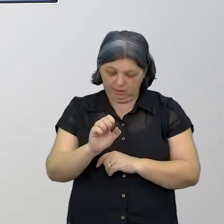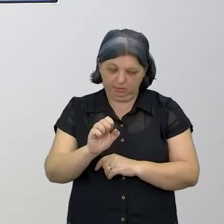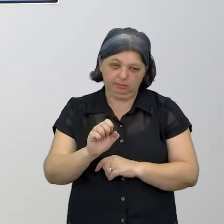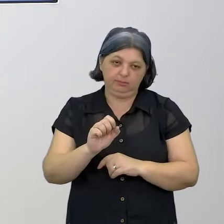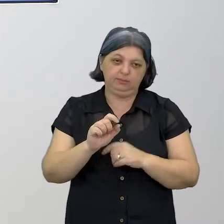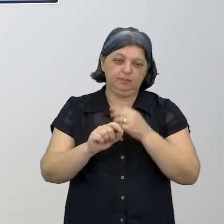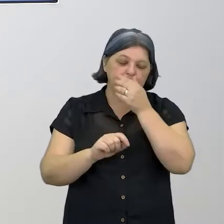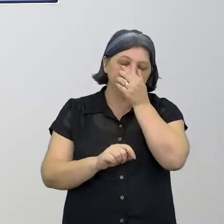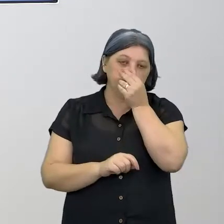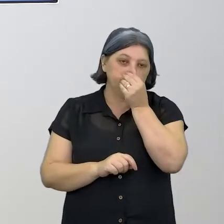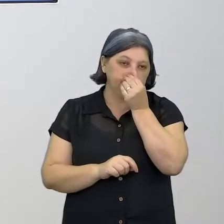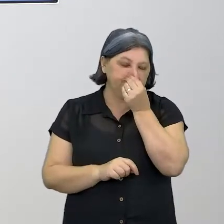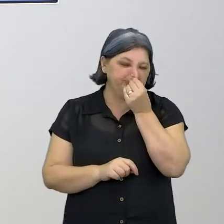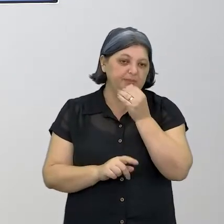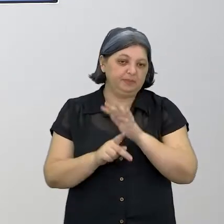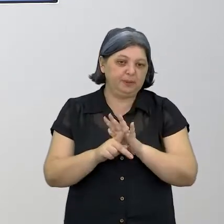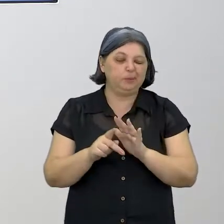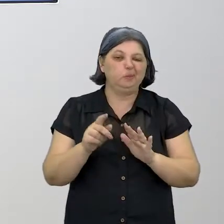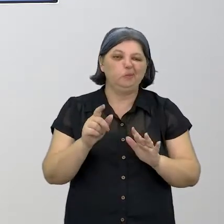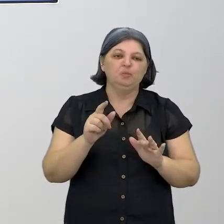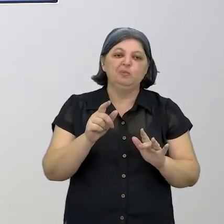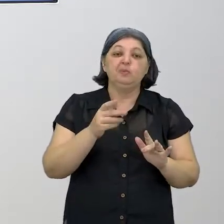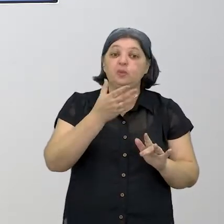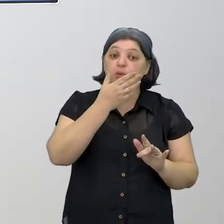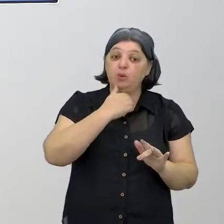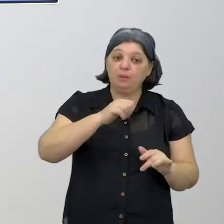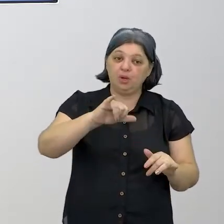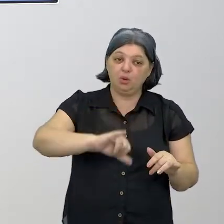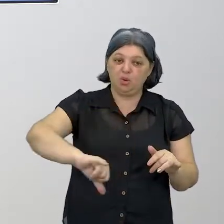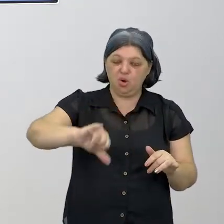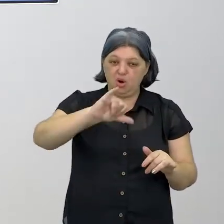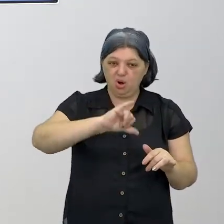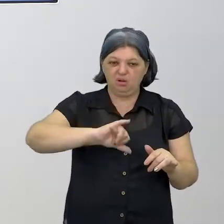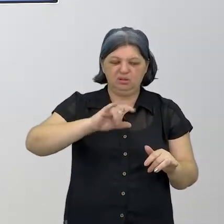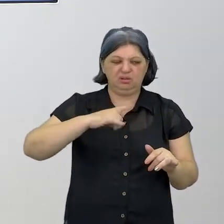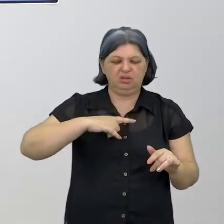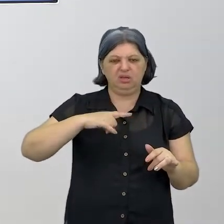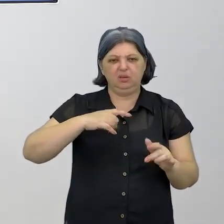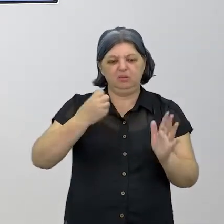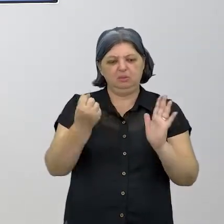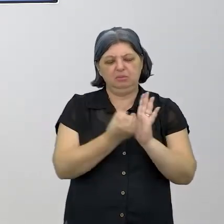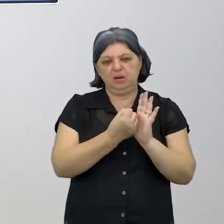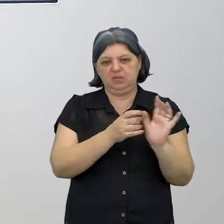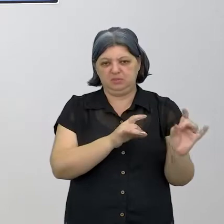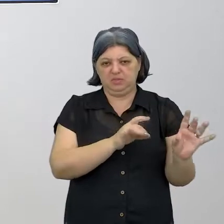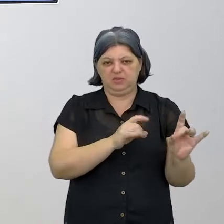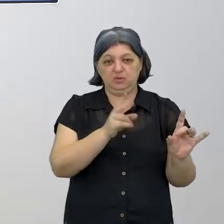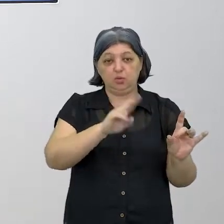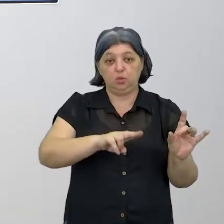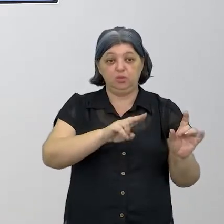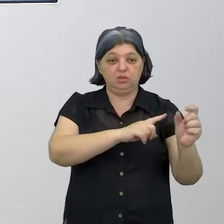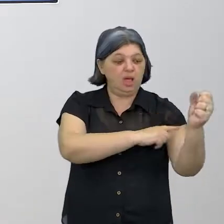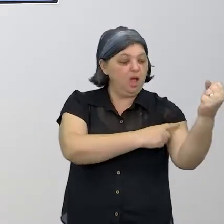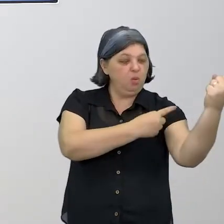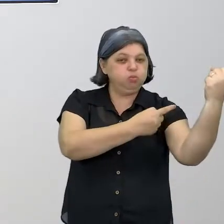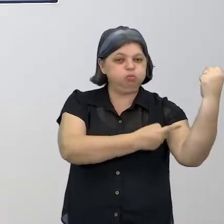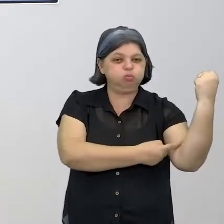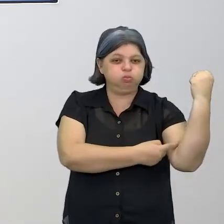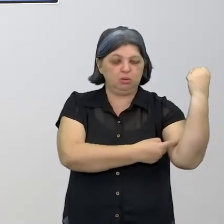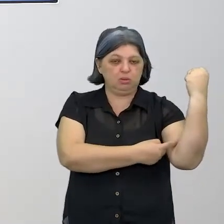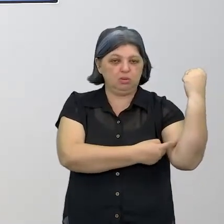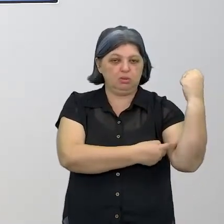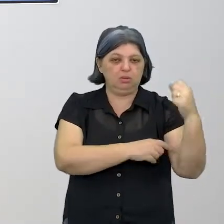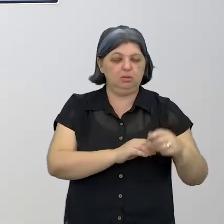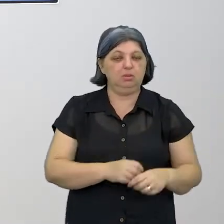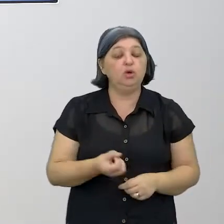o silicone industrial, mas sim esse óleo que tem uma nomenclatura específica e que eles usam para ficar muito fortes. Ou, por